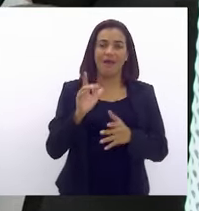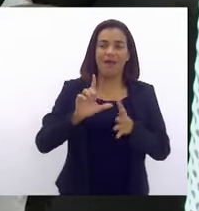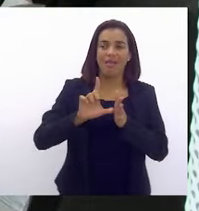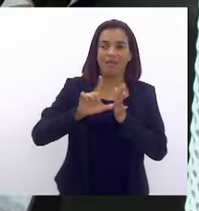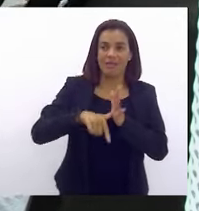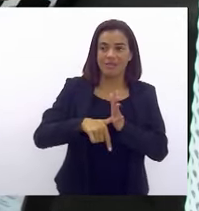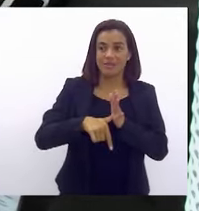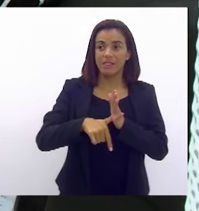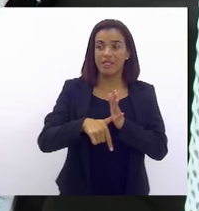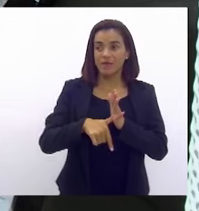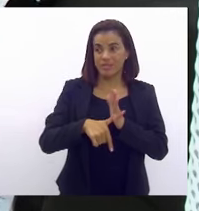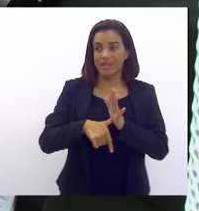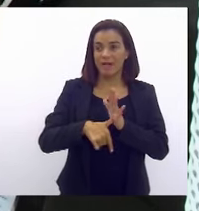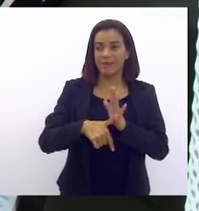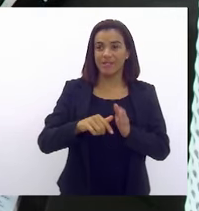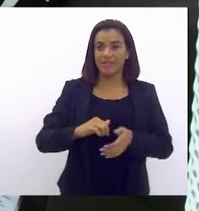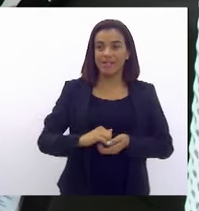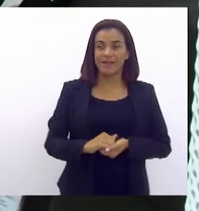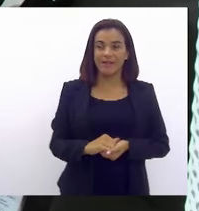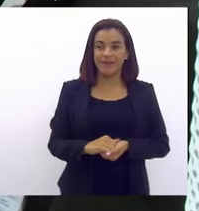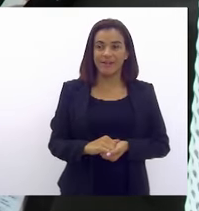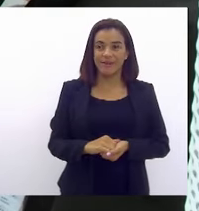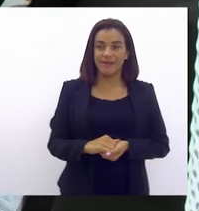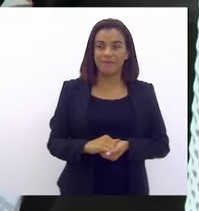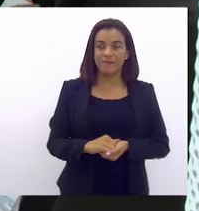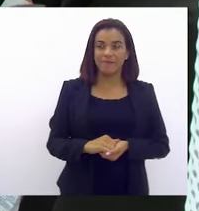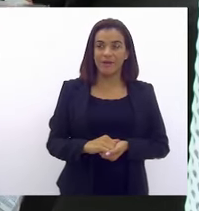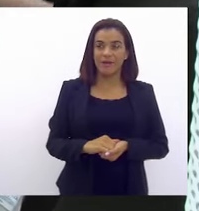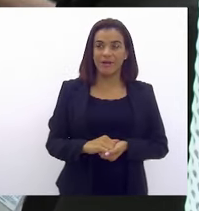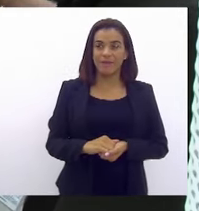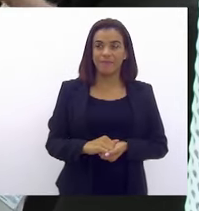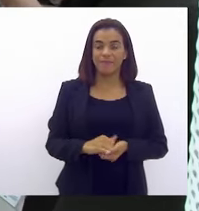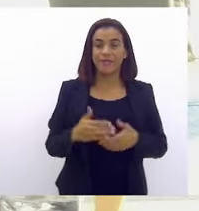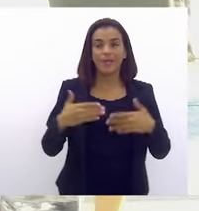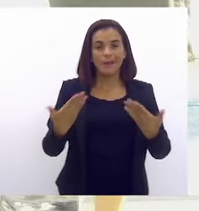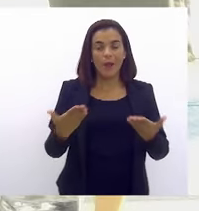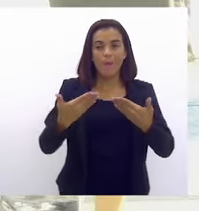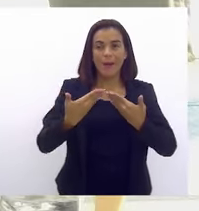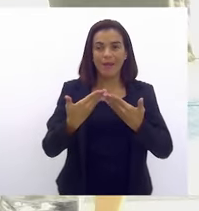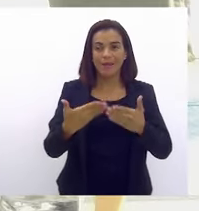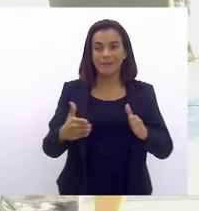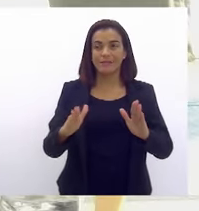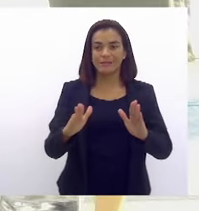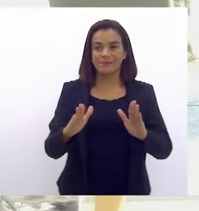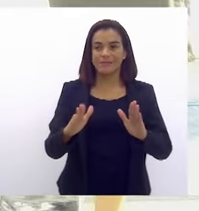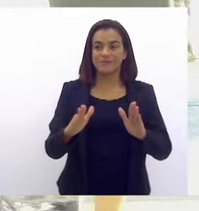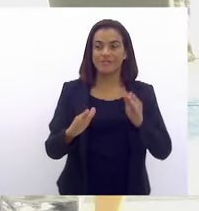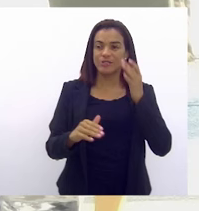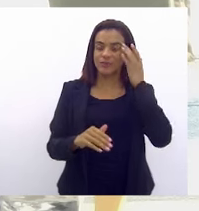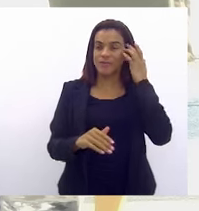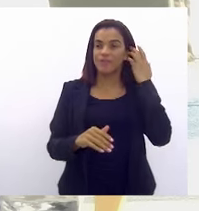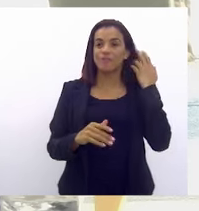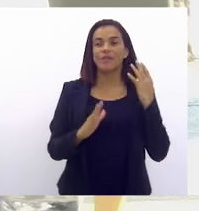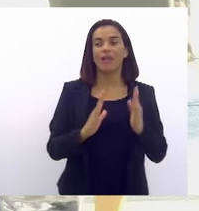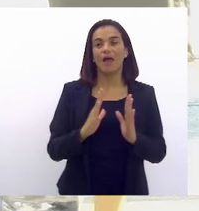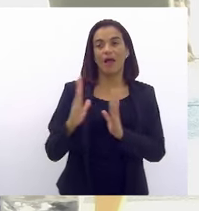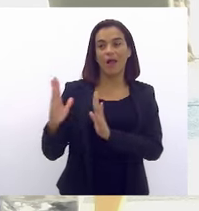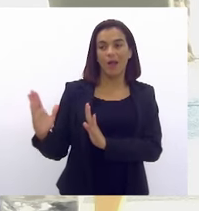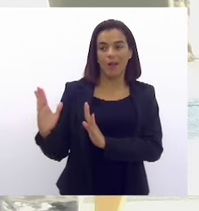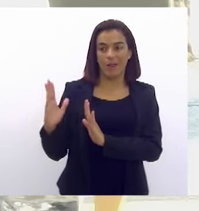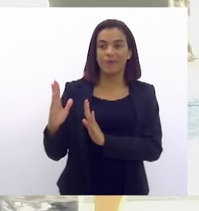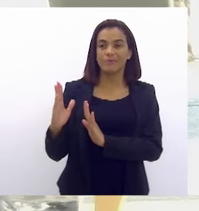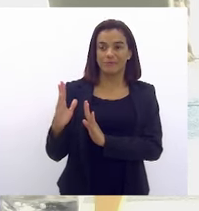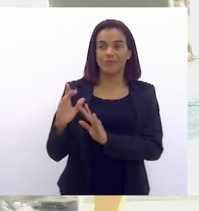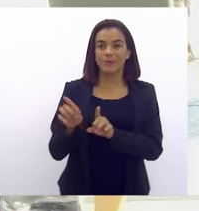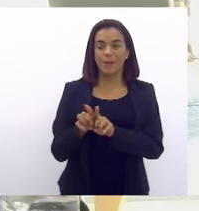compromisso e a Câmara às 5 horas também tem que fechar. Então, para dar início aqui, ao lado aqui estou com o vereador Hadesh, membro